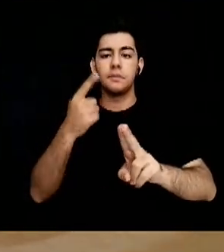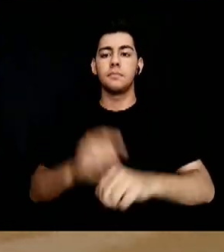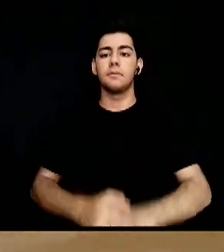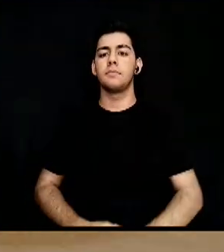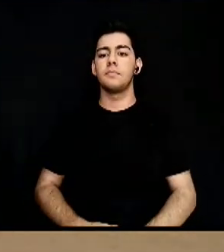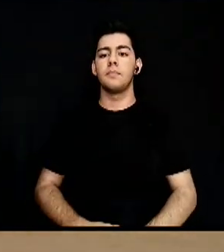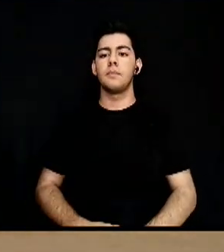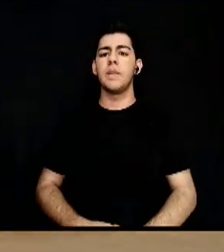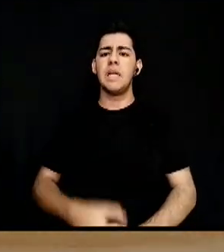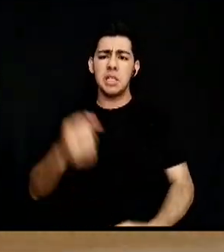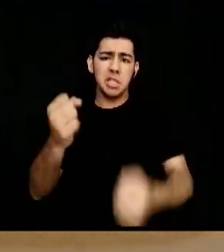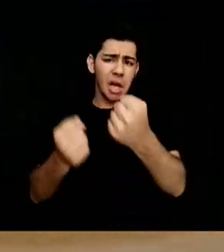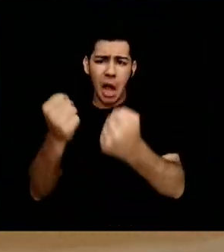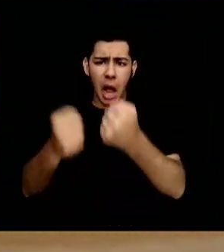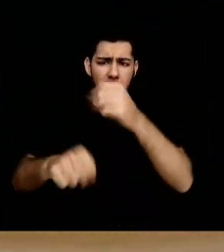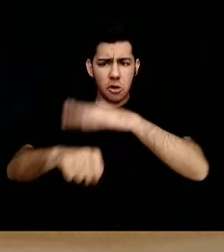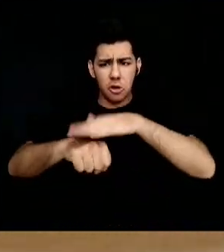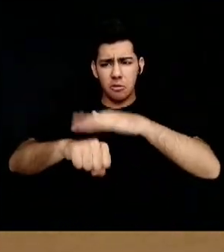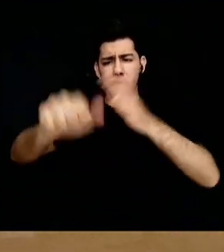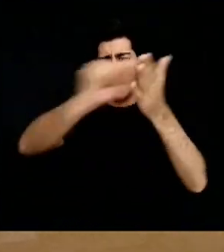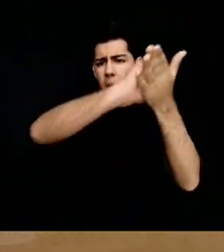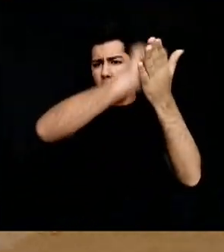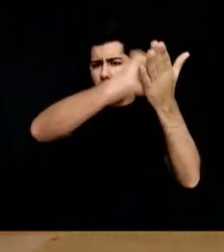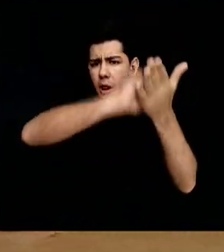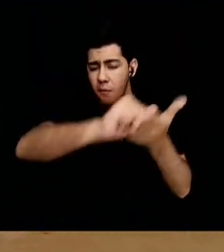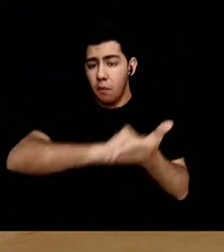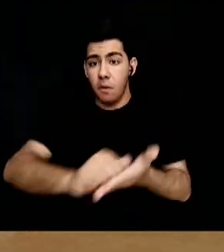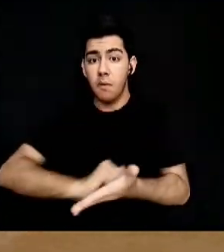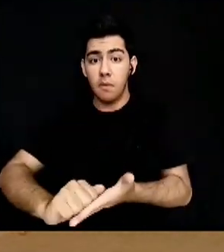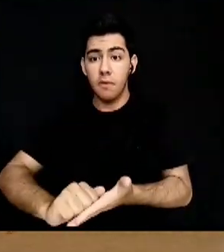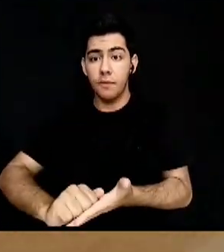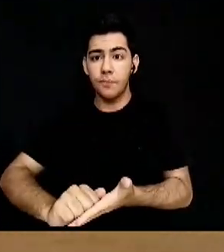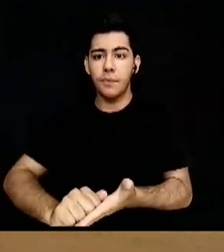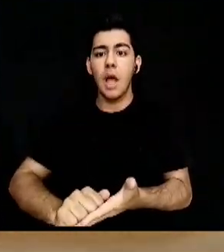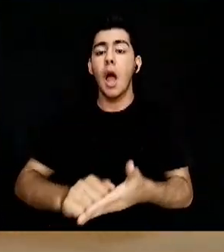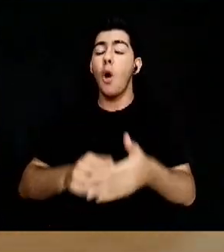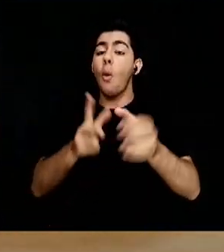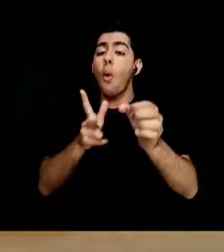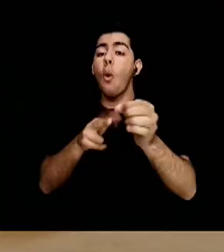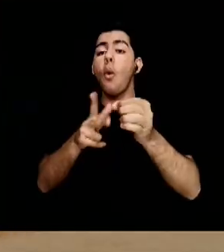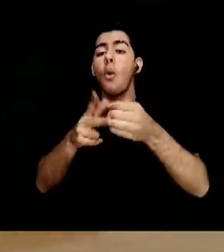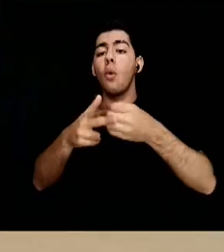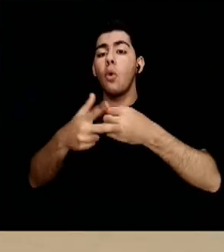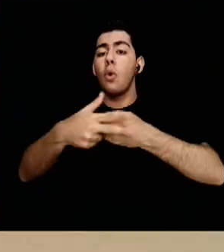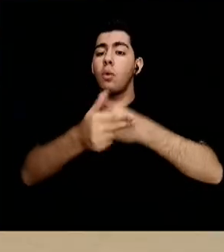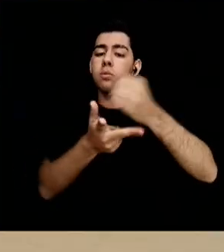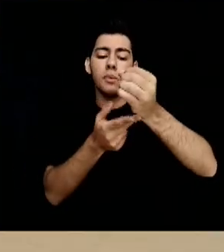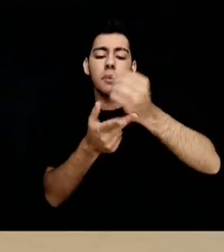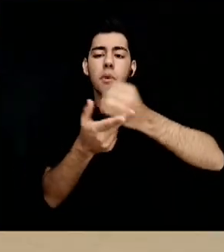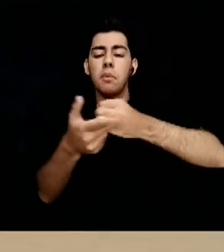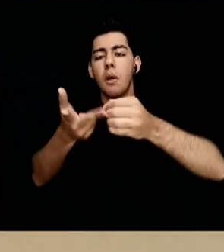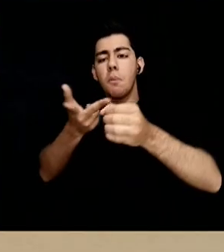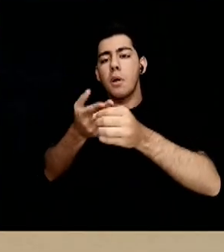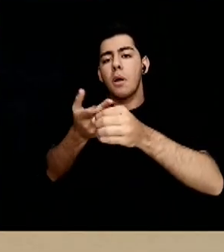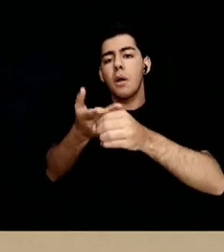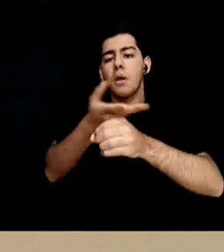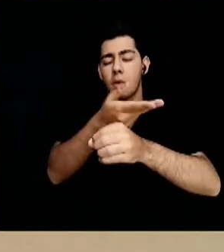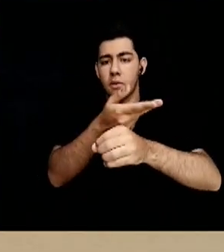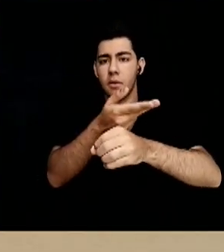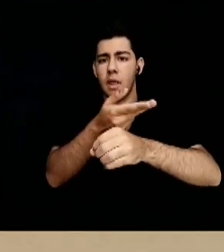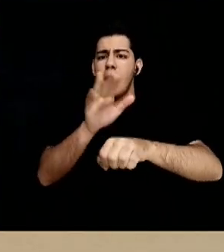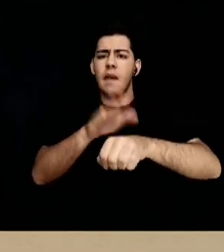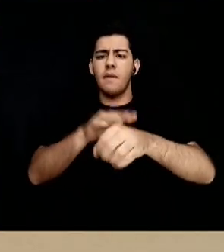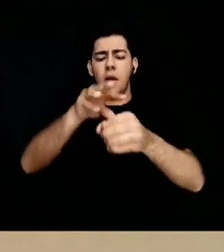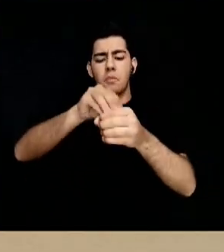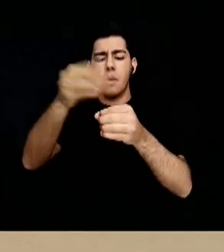Encontra fácil no supermercado? Sim. Corta com a tesoura, com o estilete, e aí você belisca ela. Belisca mesmo, ó. Só